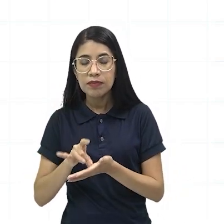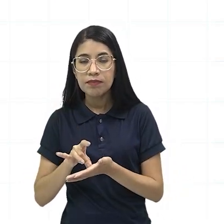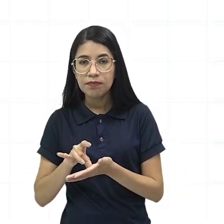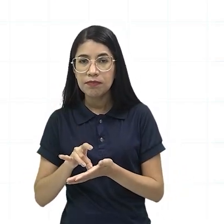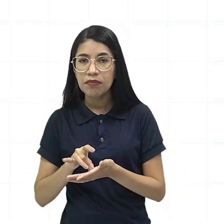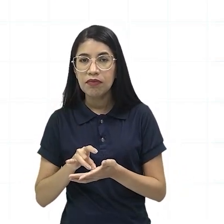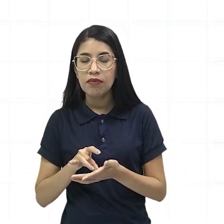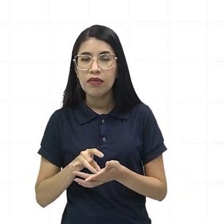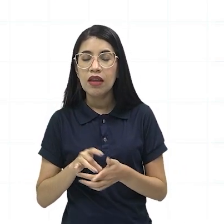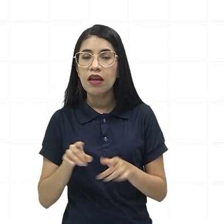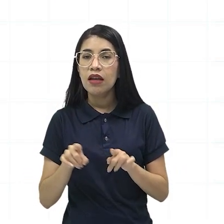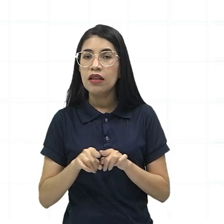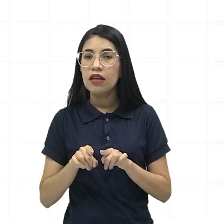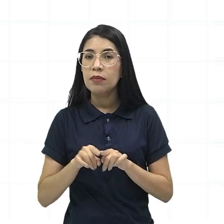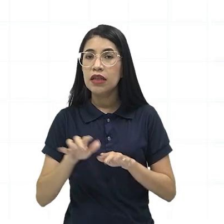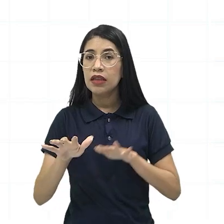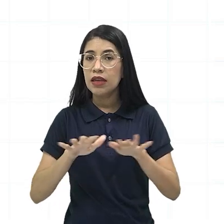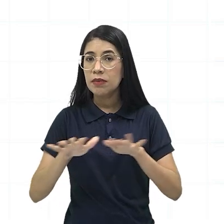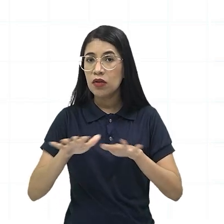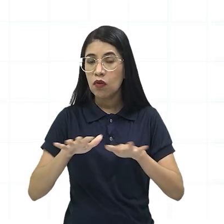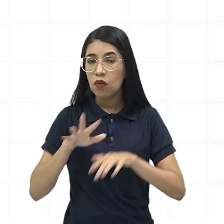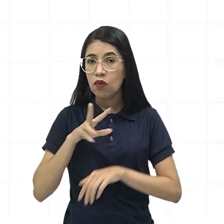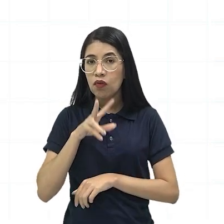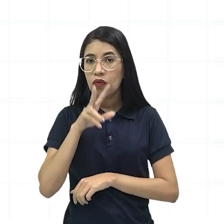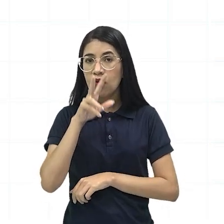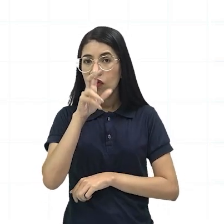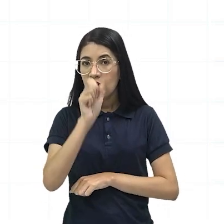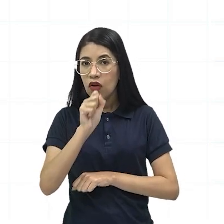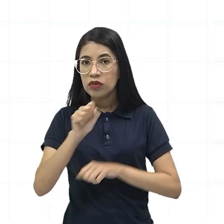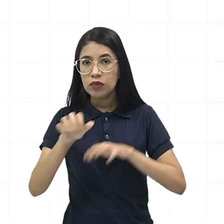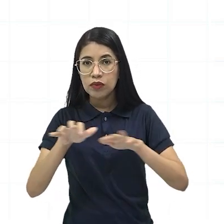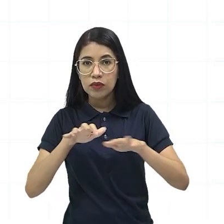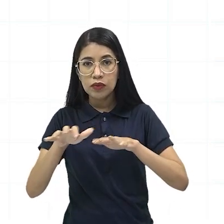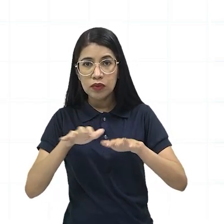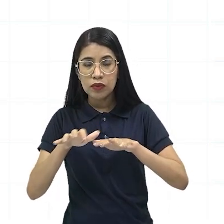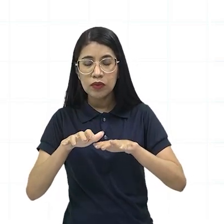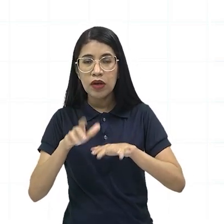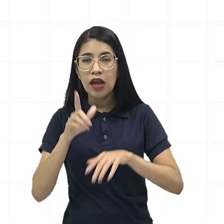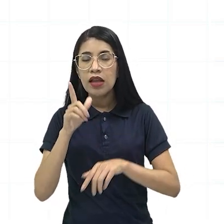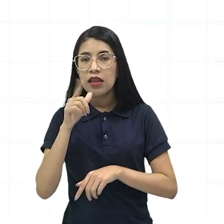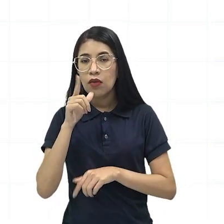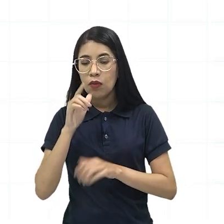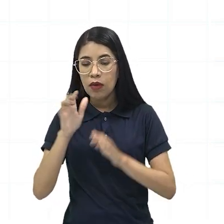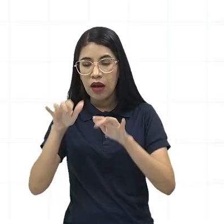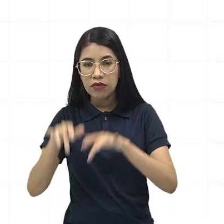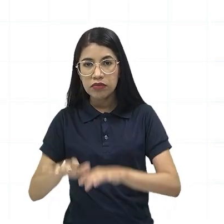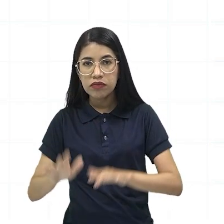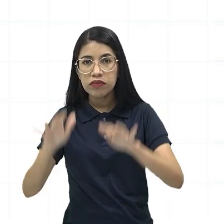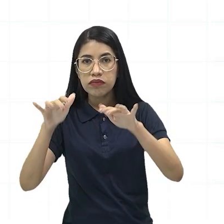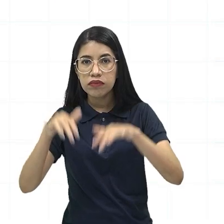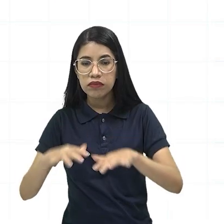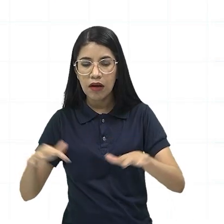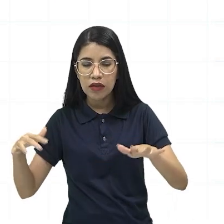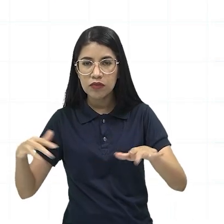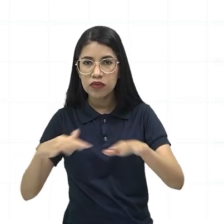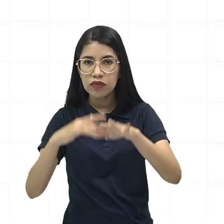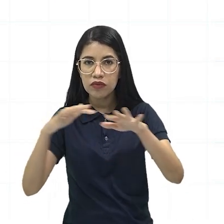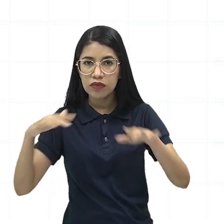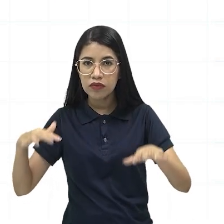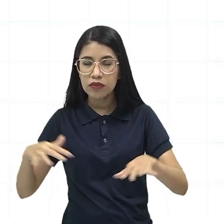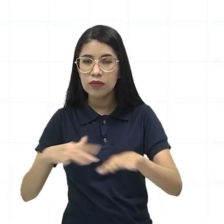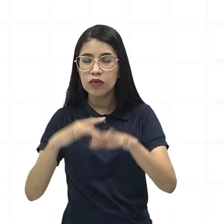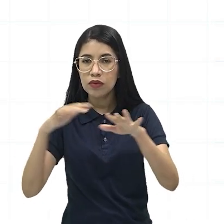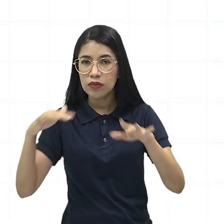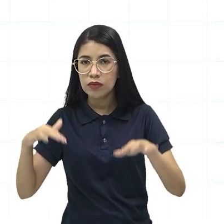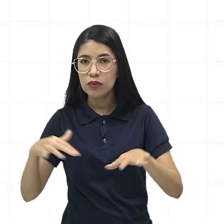Não. Ela tremeu com força. E em vários pontos o mar arremeteu, ele bateu ali contra ela,